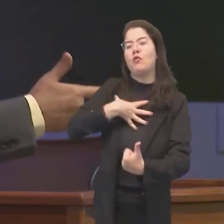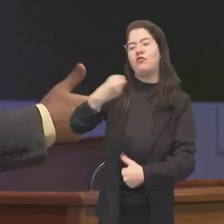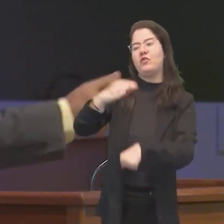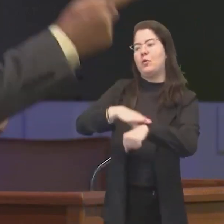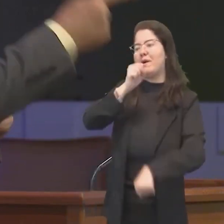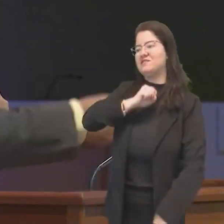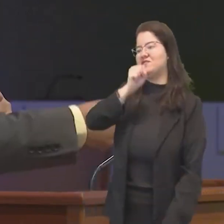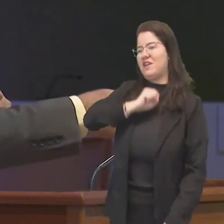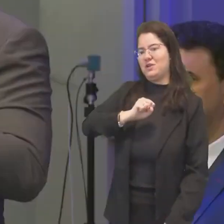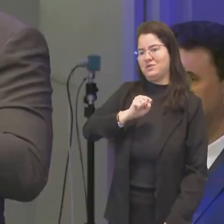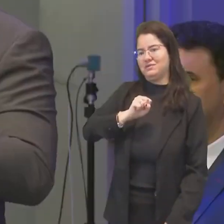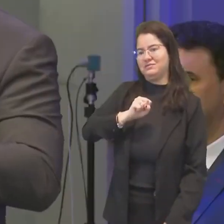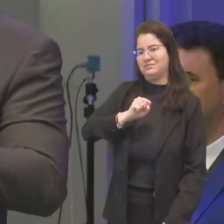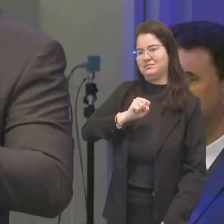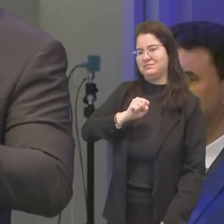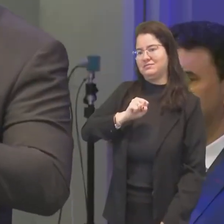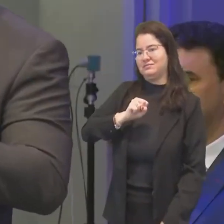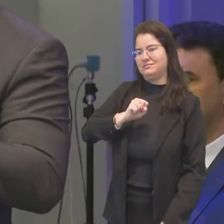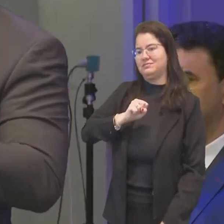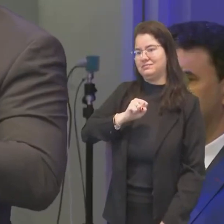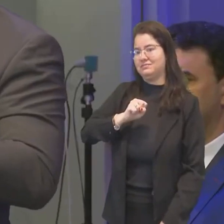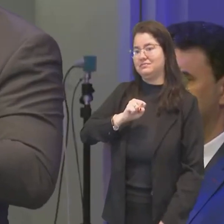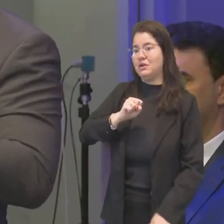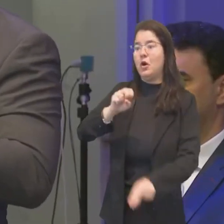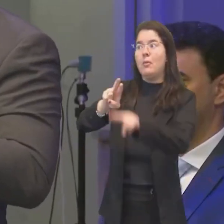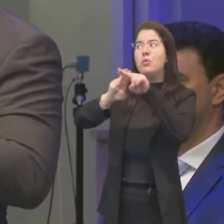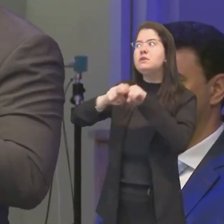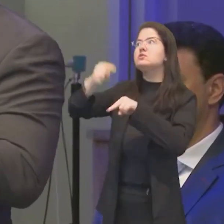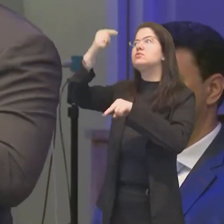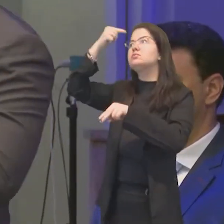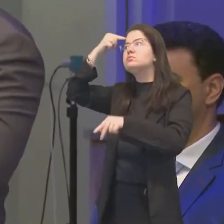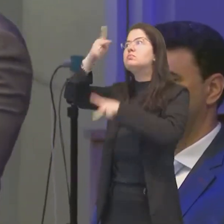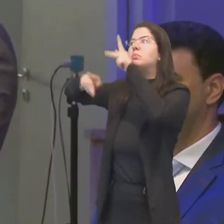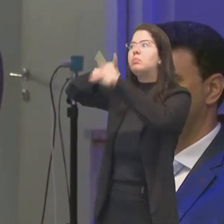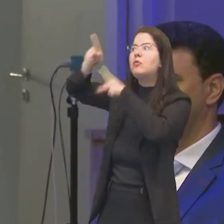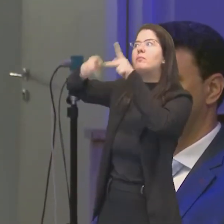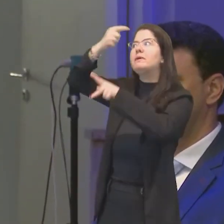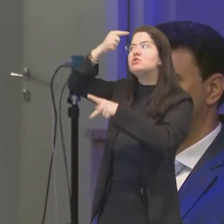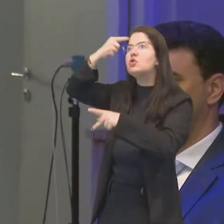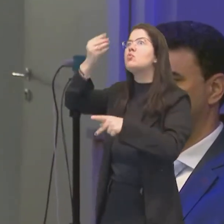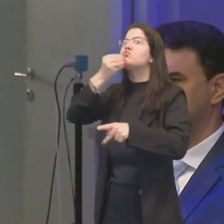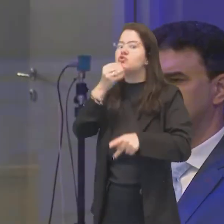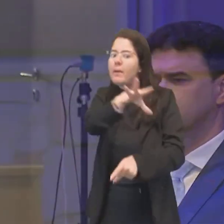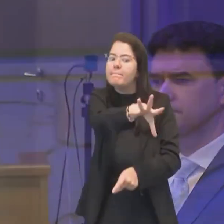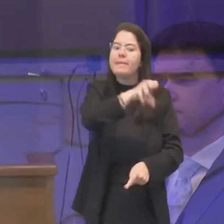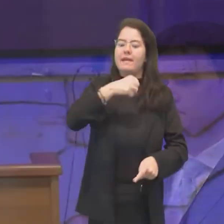pai é tudo, e na falta dele, o primogênito. Agora, nós não encontramos na